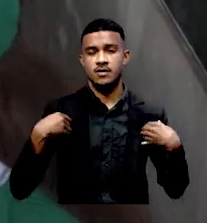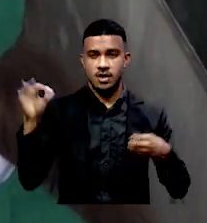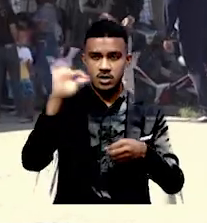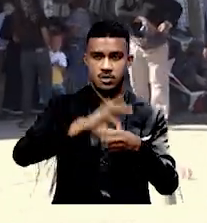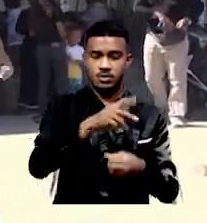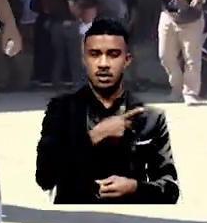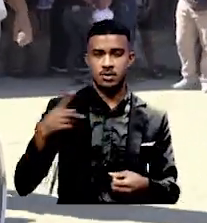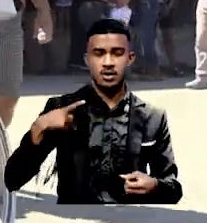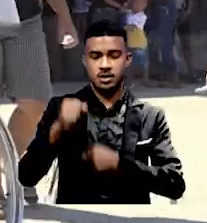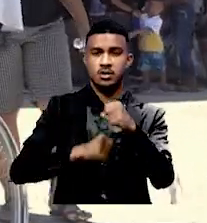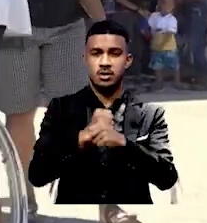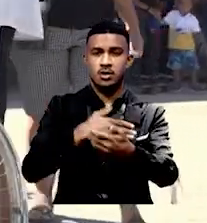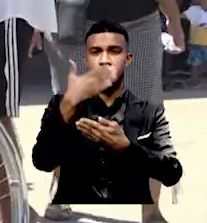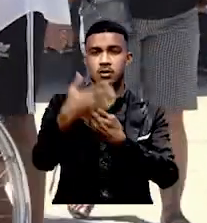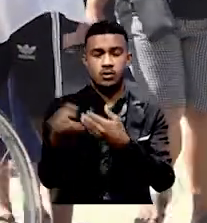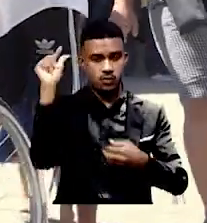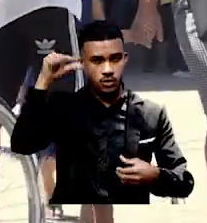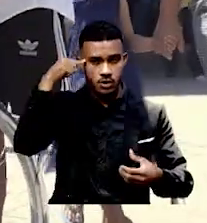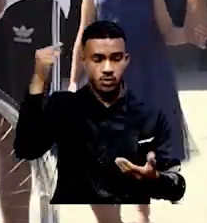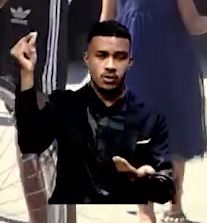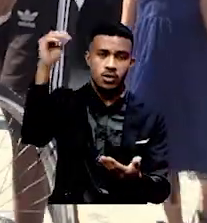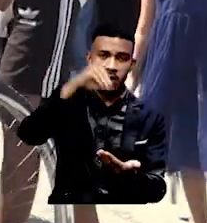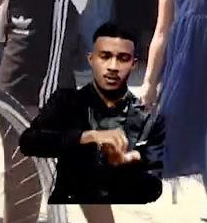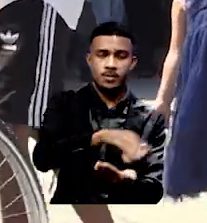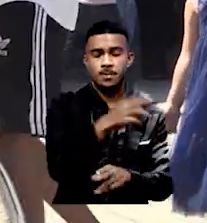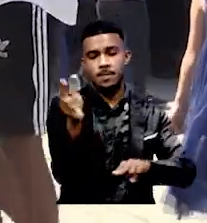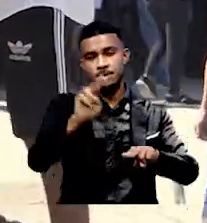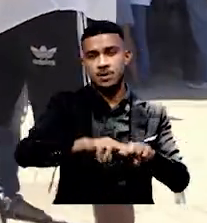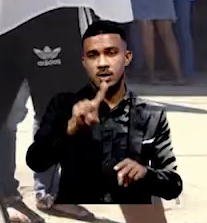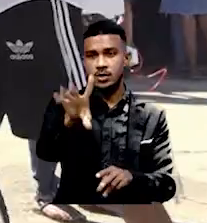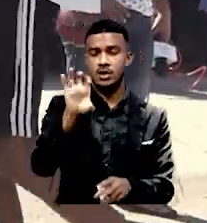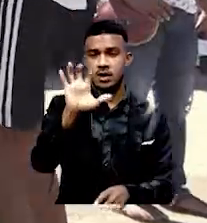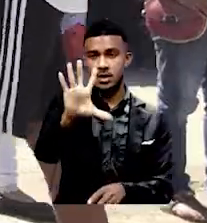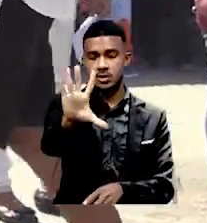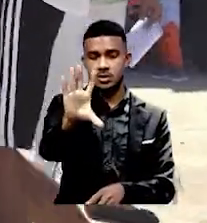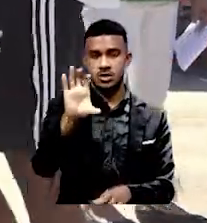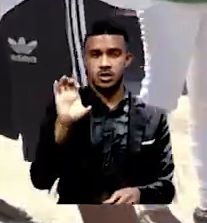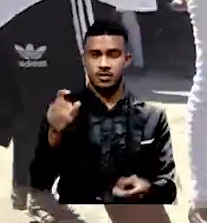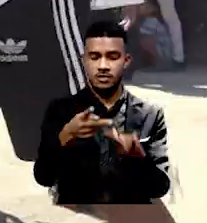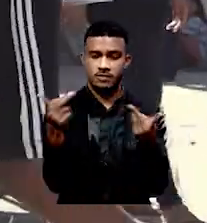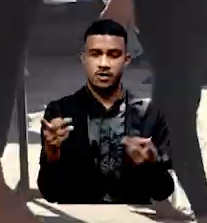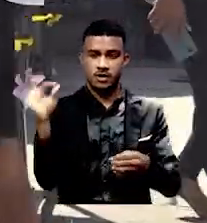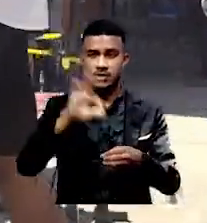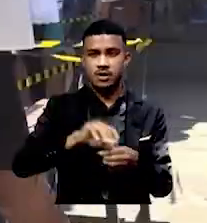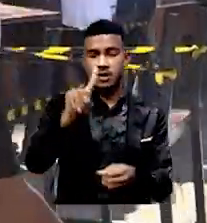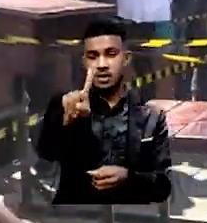o governo se aumenta centro de votação para Rihu Unida Atos Lima, na estação de voto se aumenta para